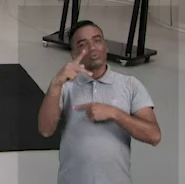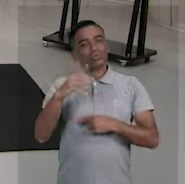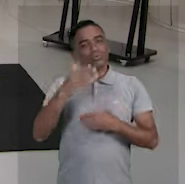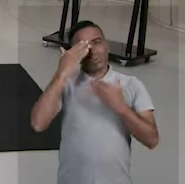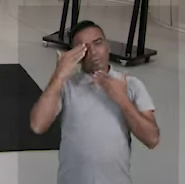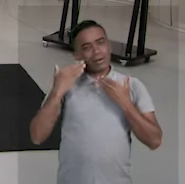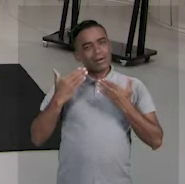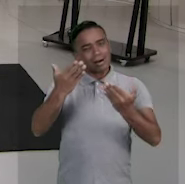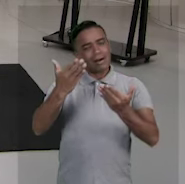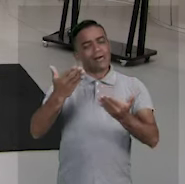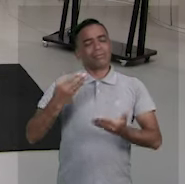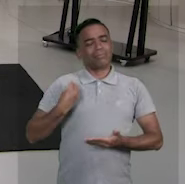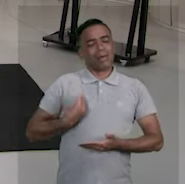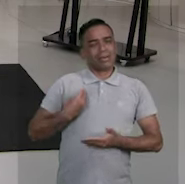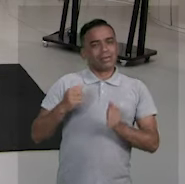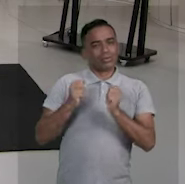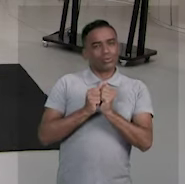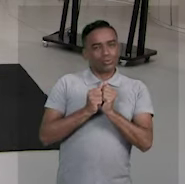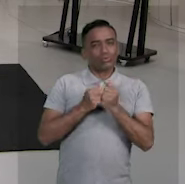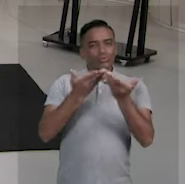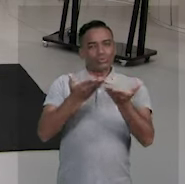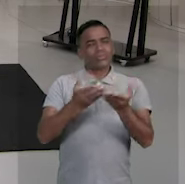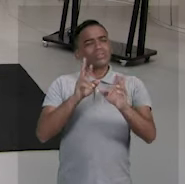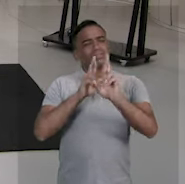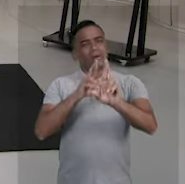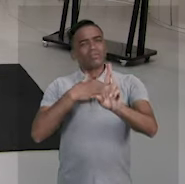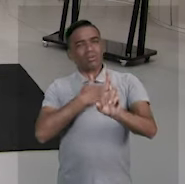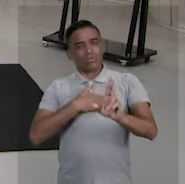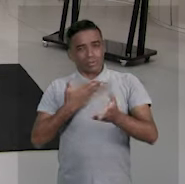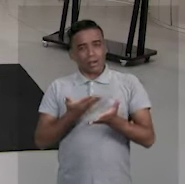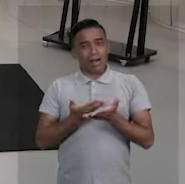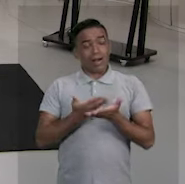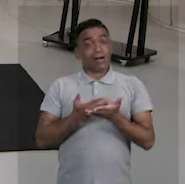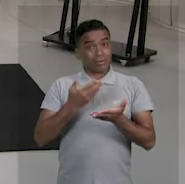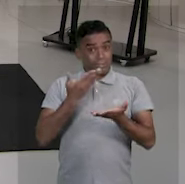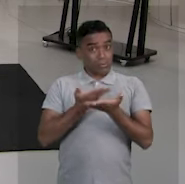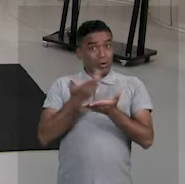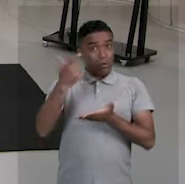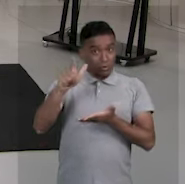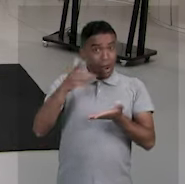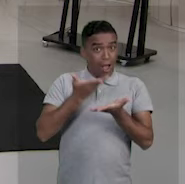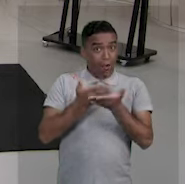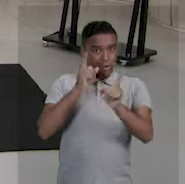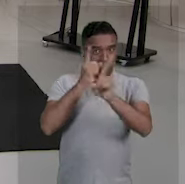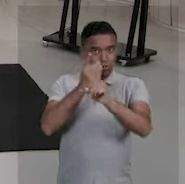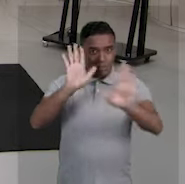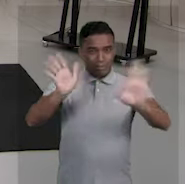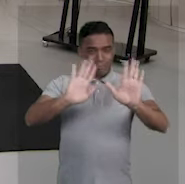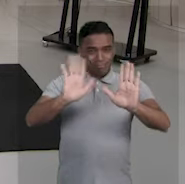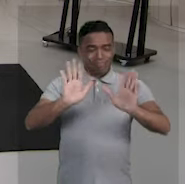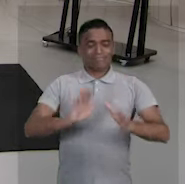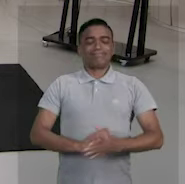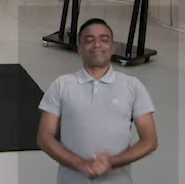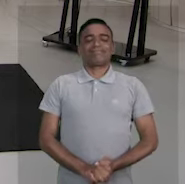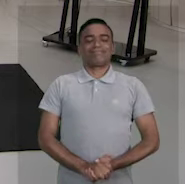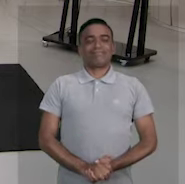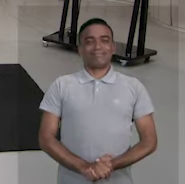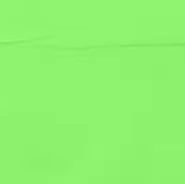Muito obrigada então pela sua companhia, eu espero que você tenha gostado da nossa aula e eu aguardo vocês na nossa próxima. Até lá, tchau, tchau!